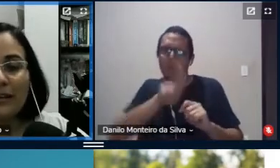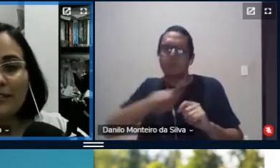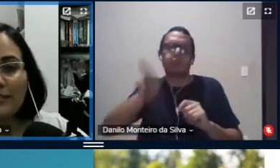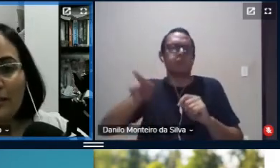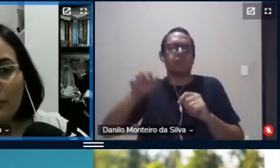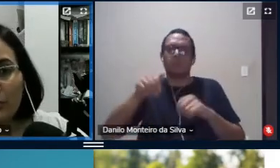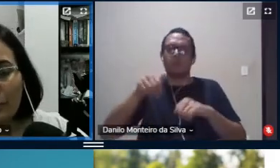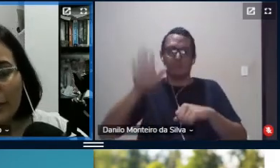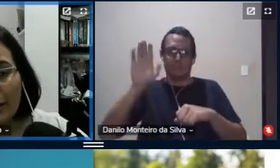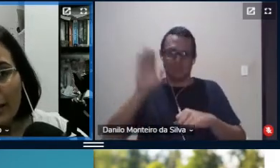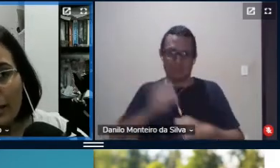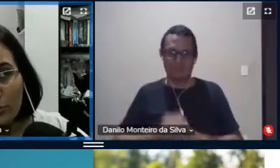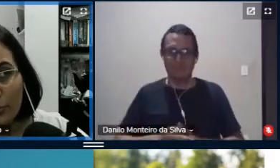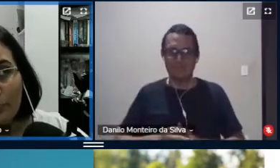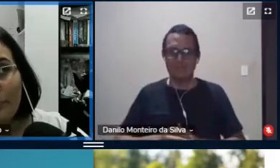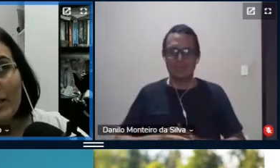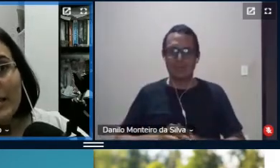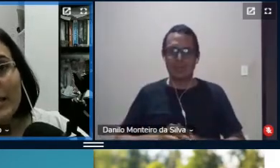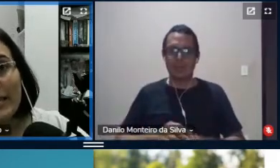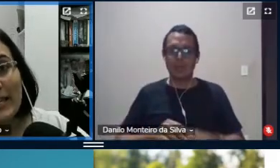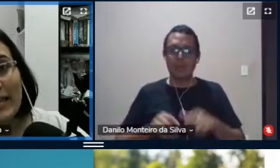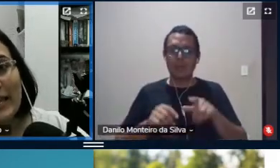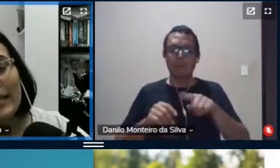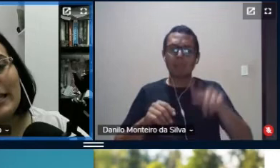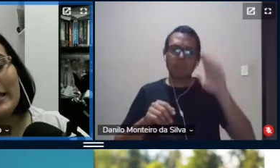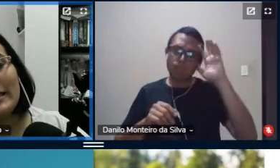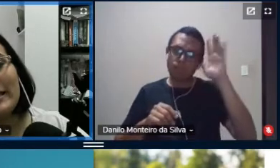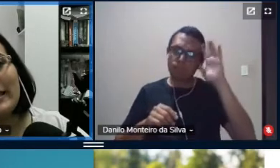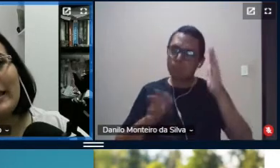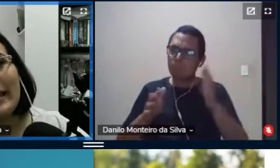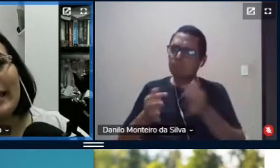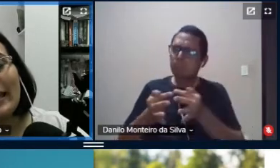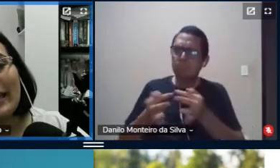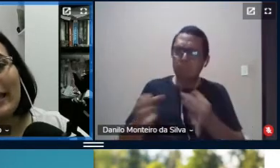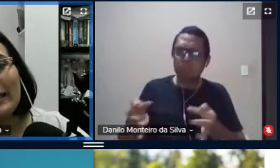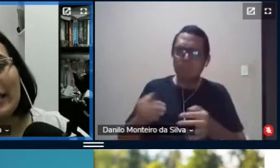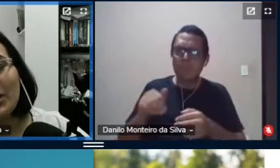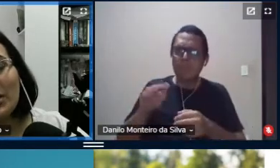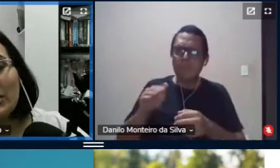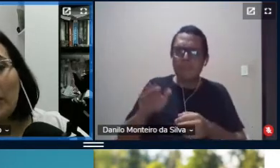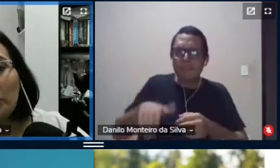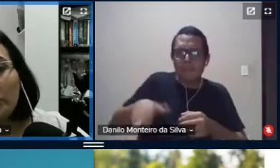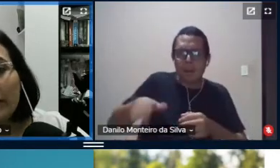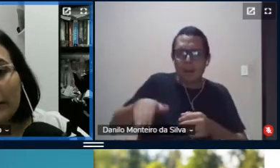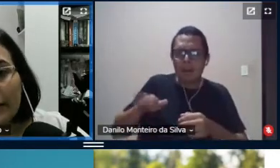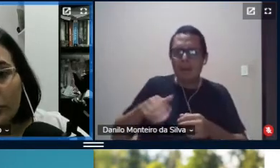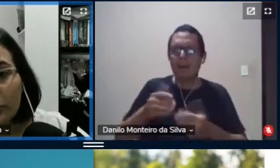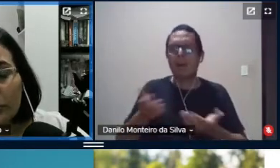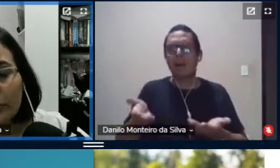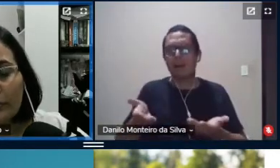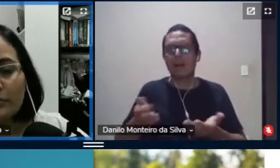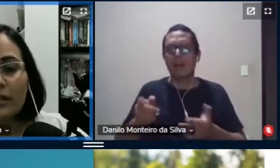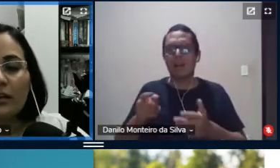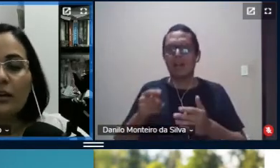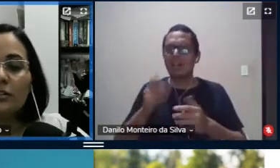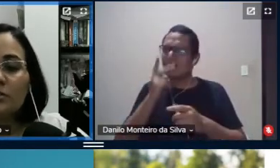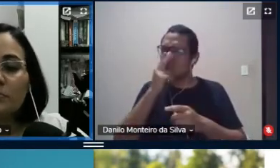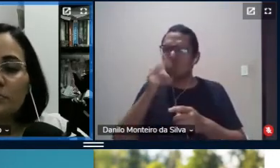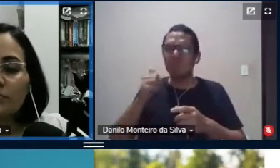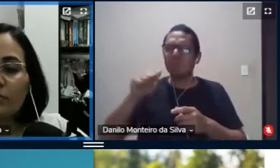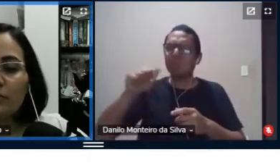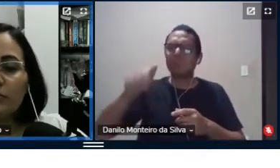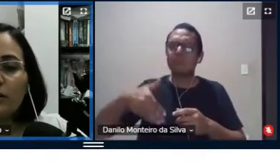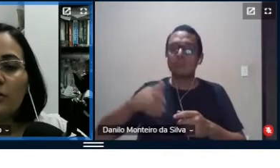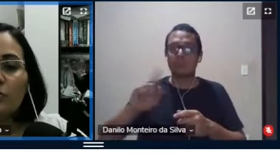porque ele é o mais simples e mais barato que ele deixa de ter alguns critérios, tá? A